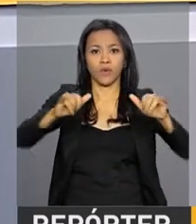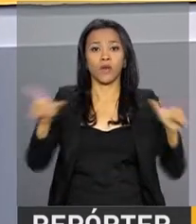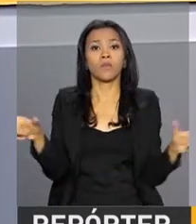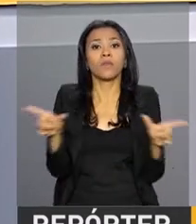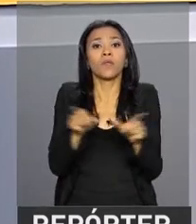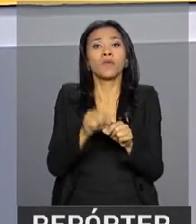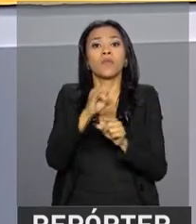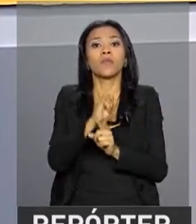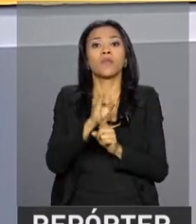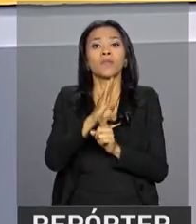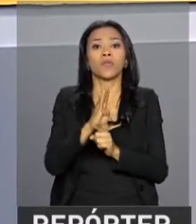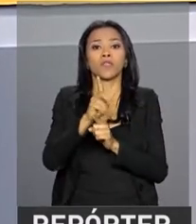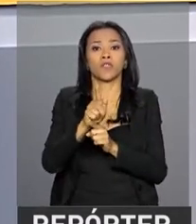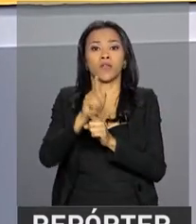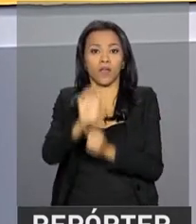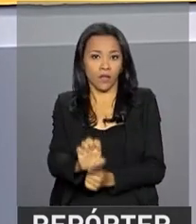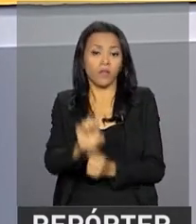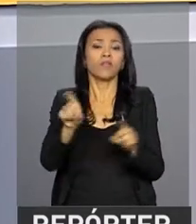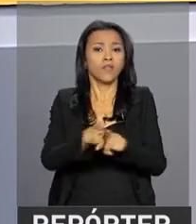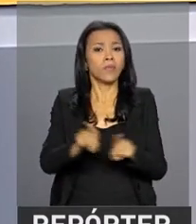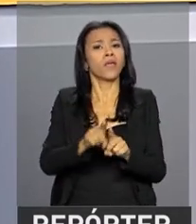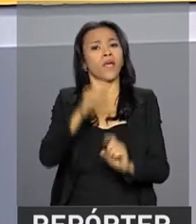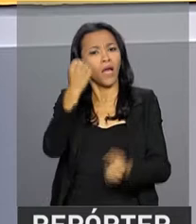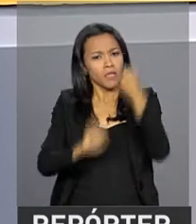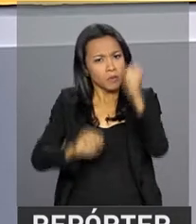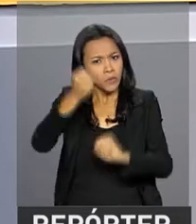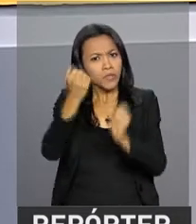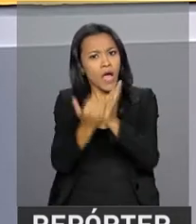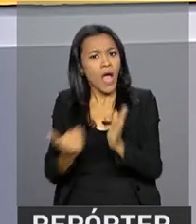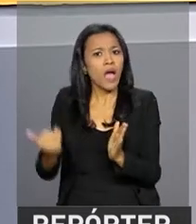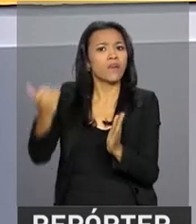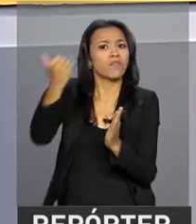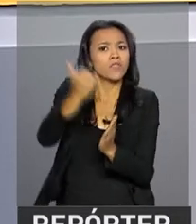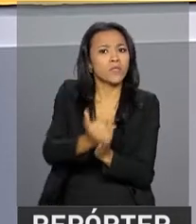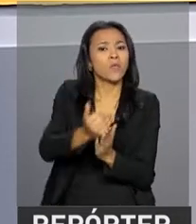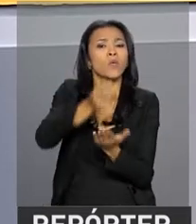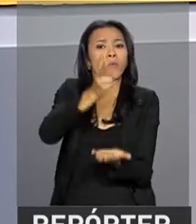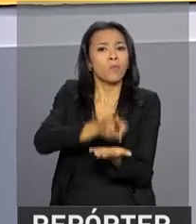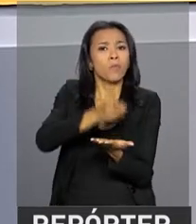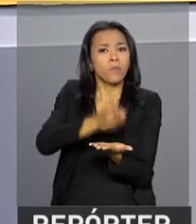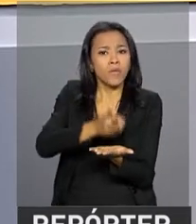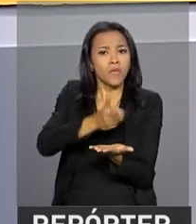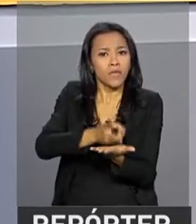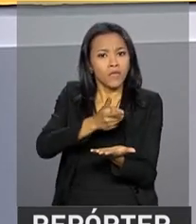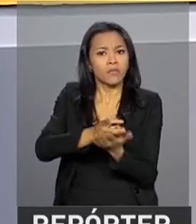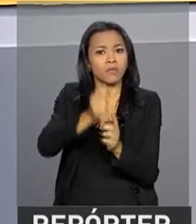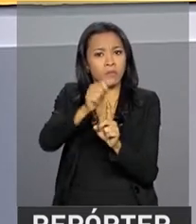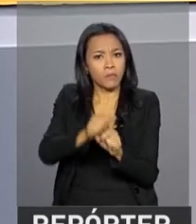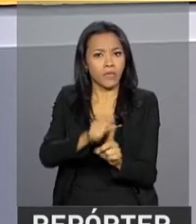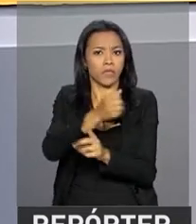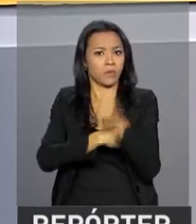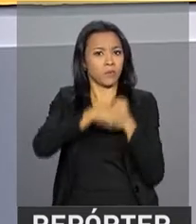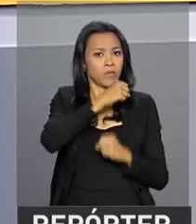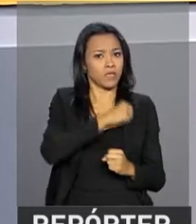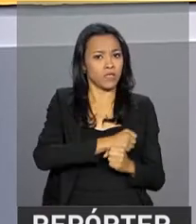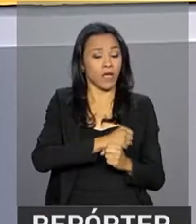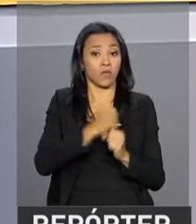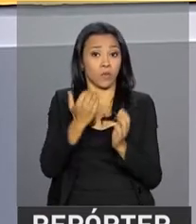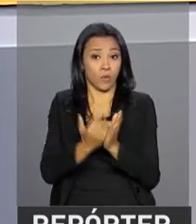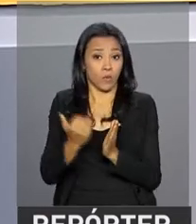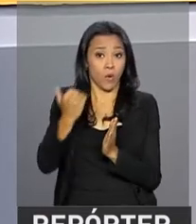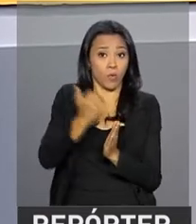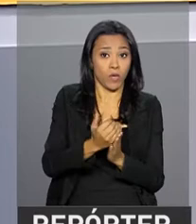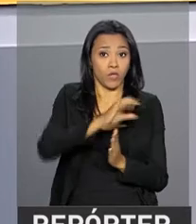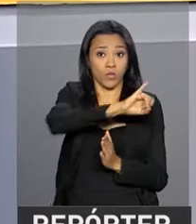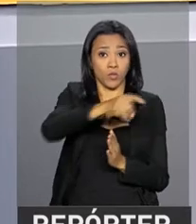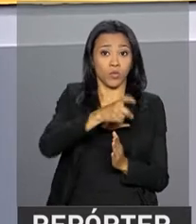IBGE, a indústria também avançou em relação ao mesmo mês do ano passado. O crescimento entre julho de